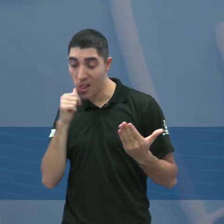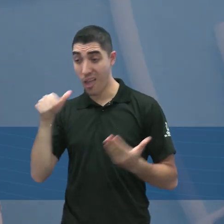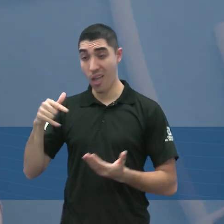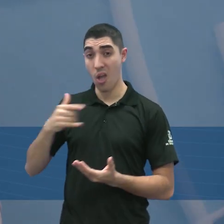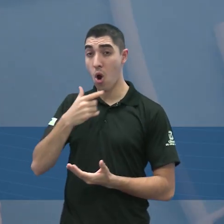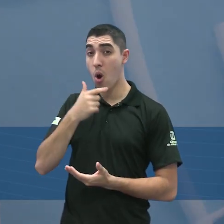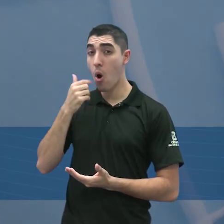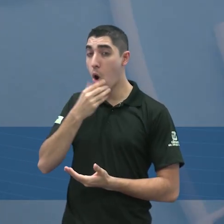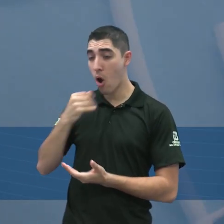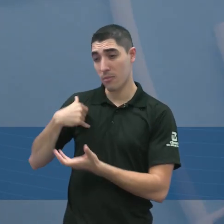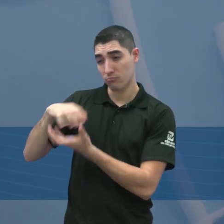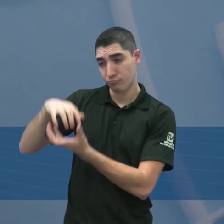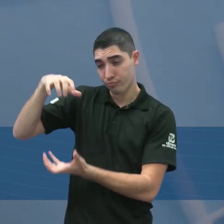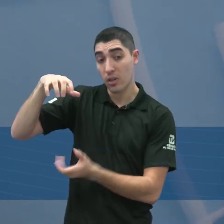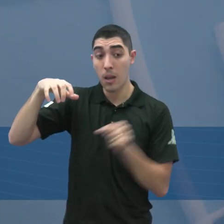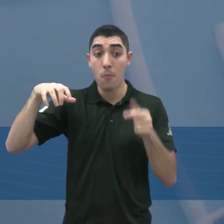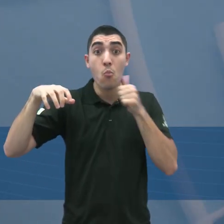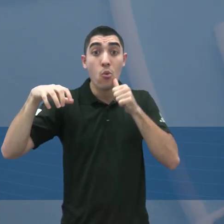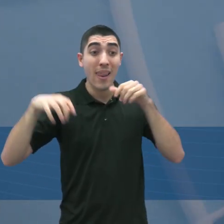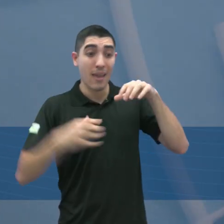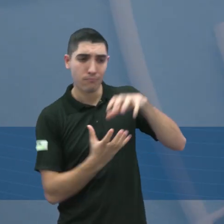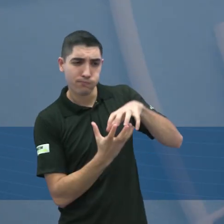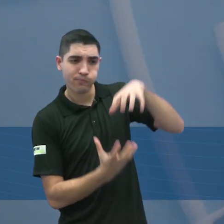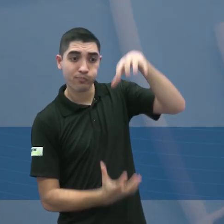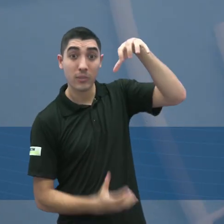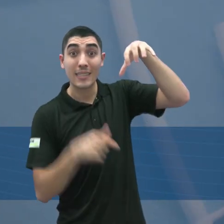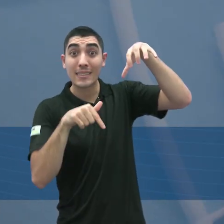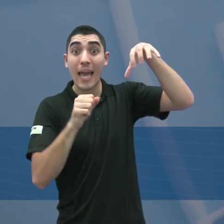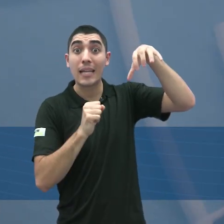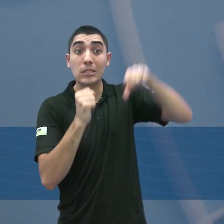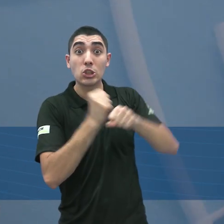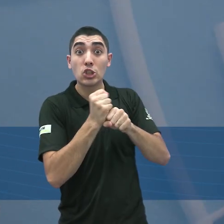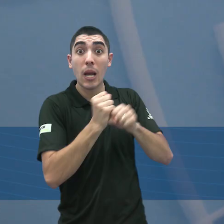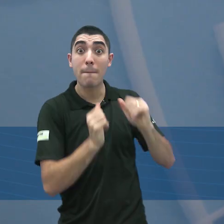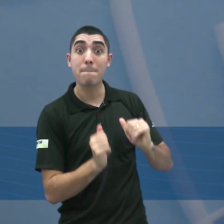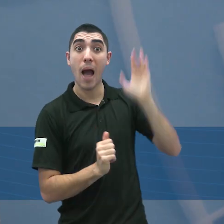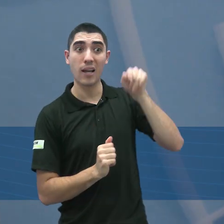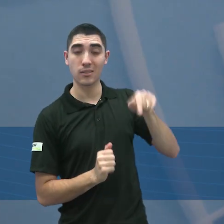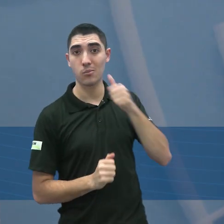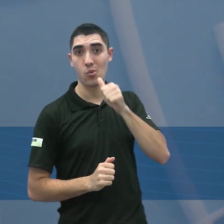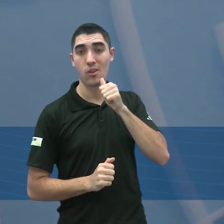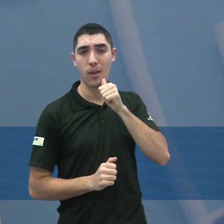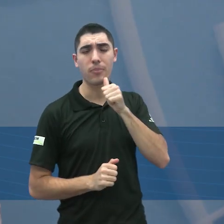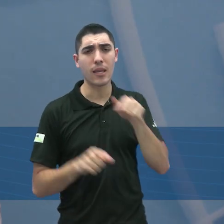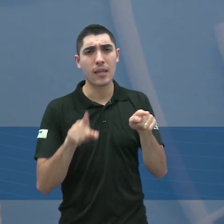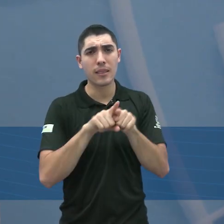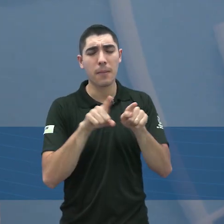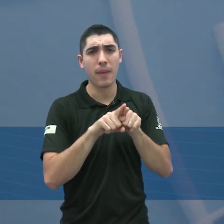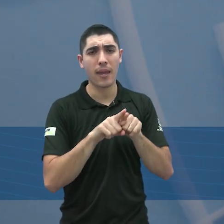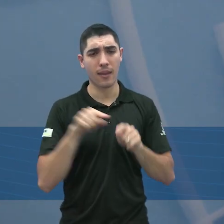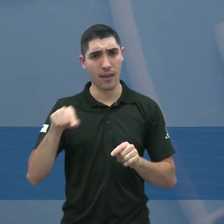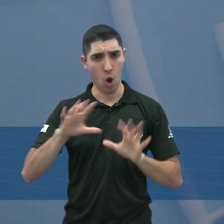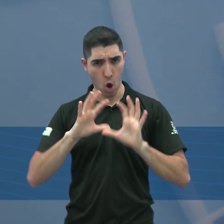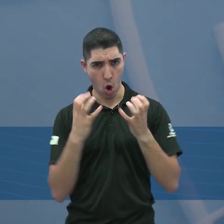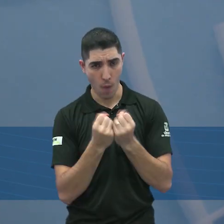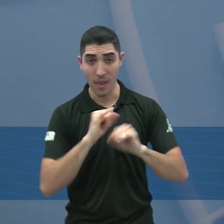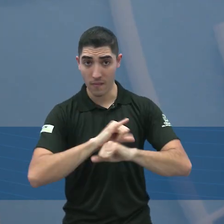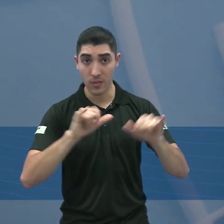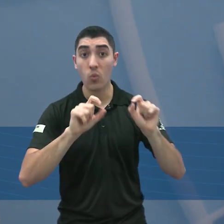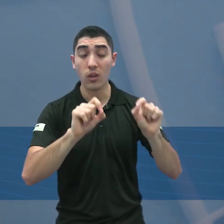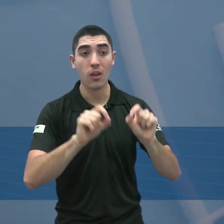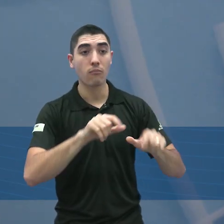a menos que as mulheres. E a Organização Mundial da Saúde alerta que 1 a cada 5 homens